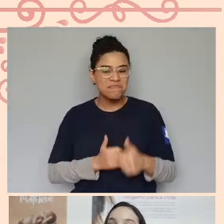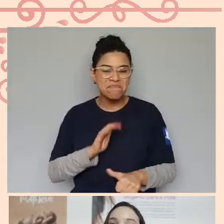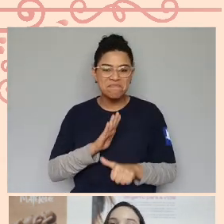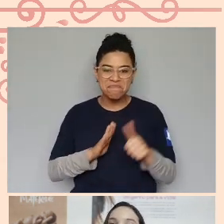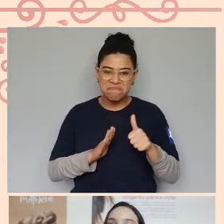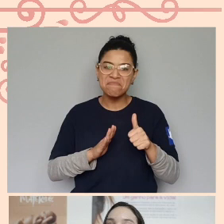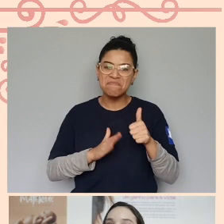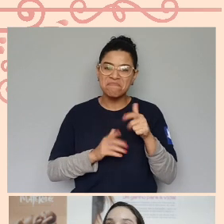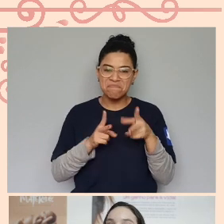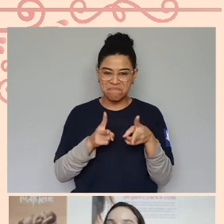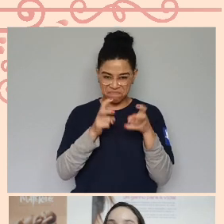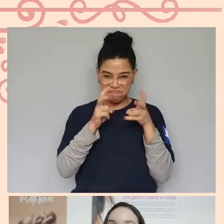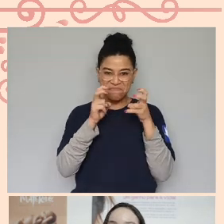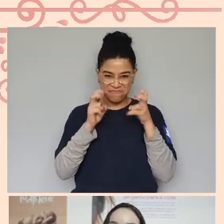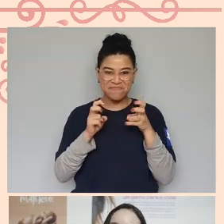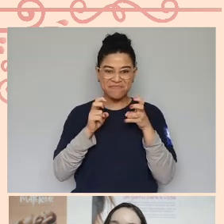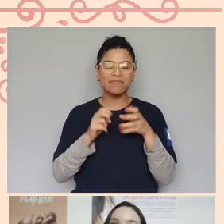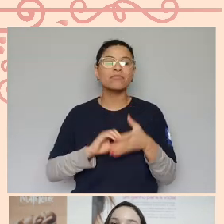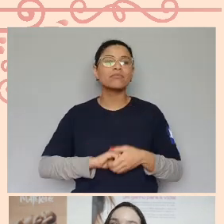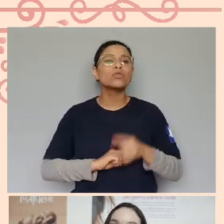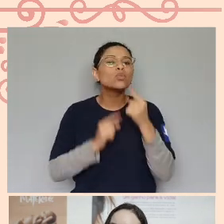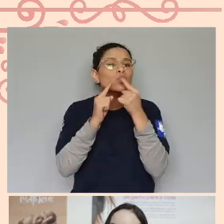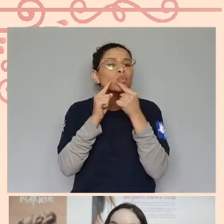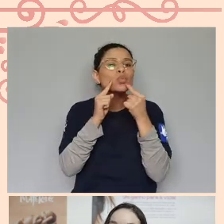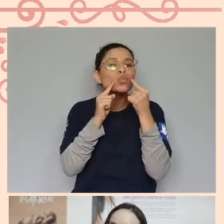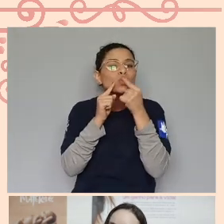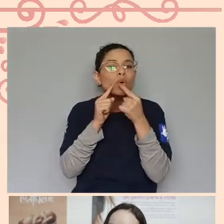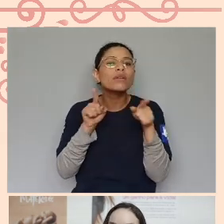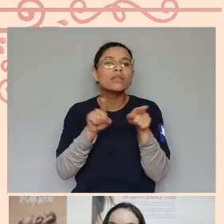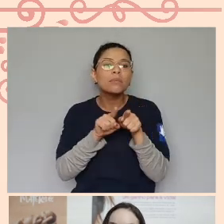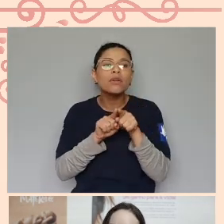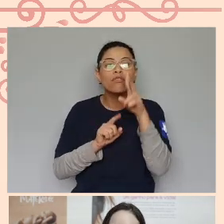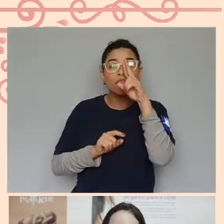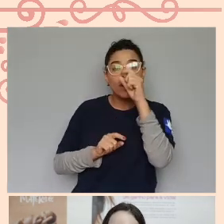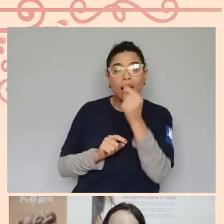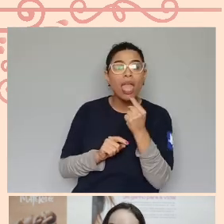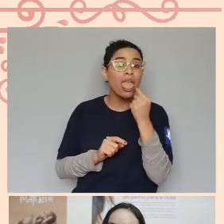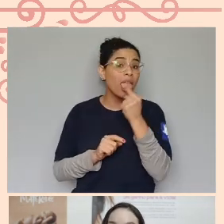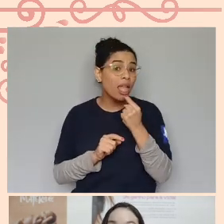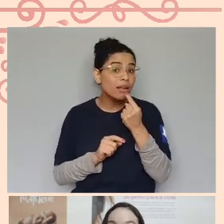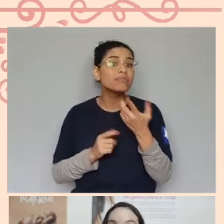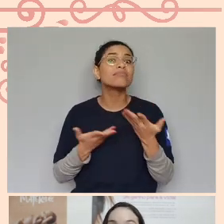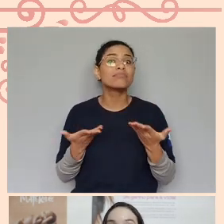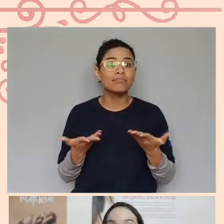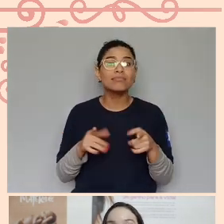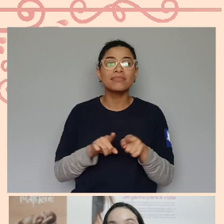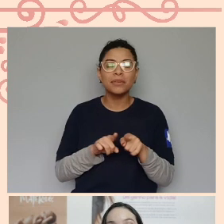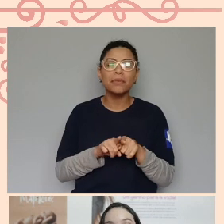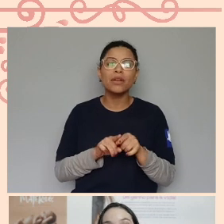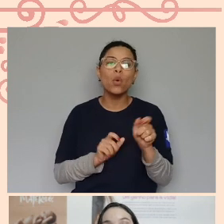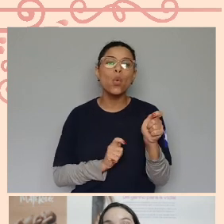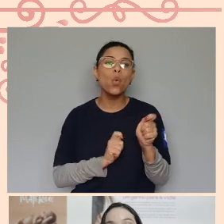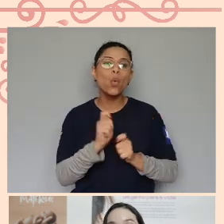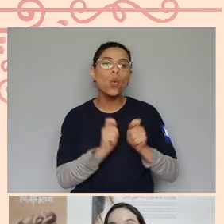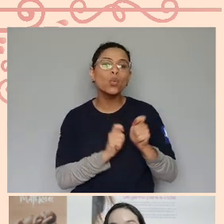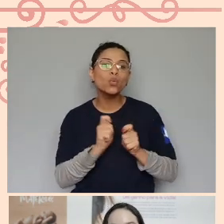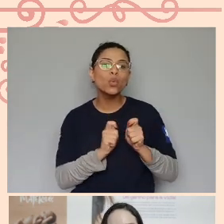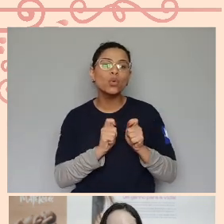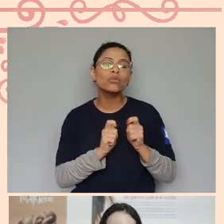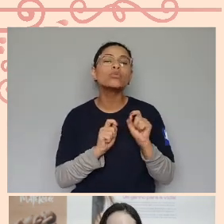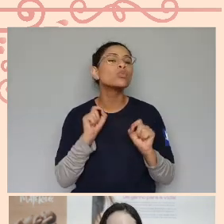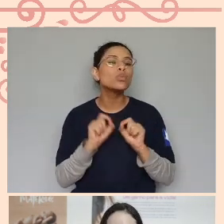toda essa parte da cavidade bucal, oral, o fortalecimento da língua e também dá um bom controle entre